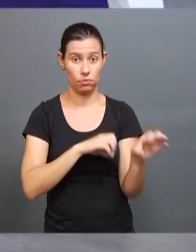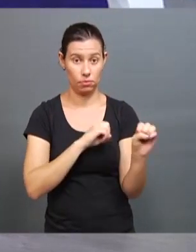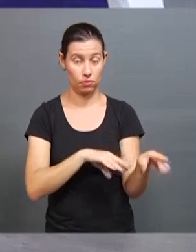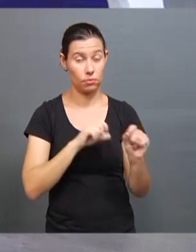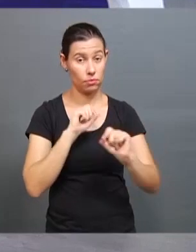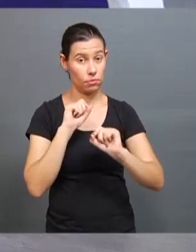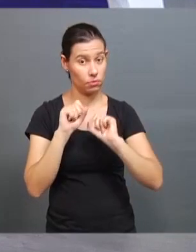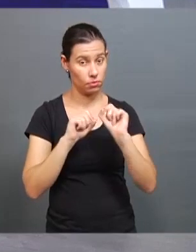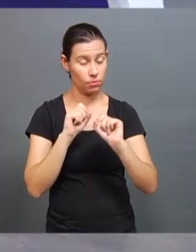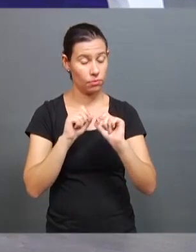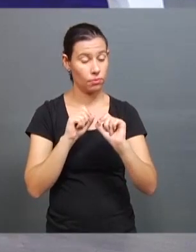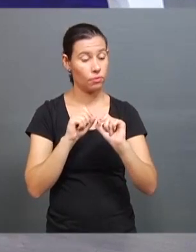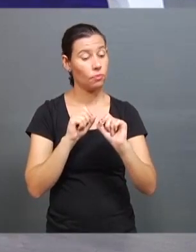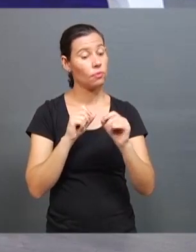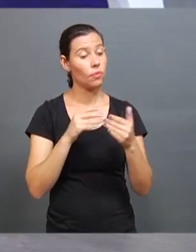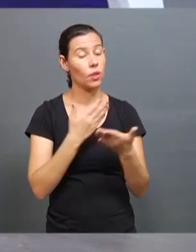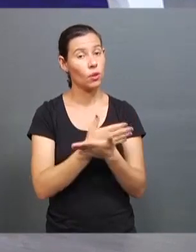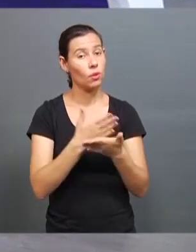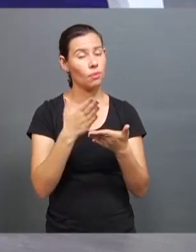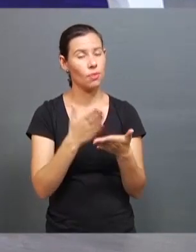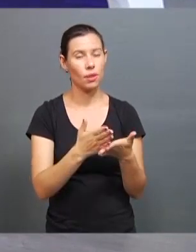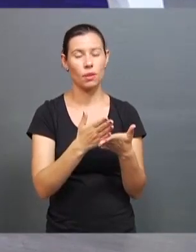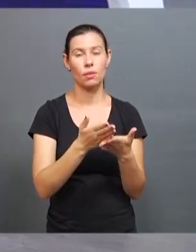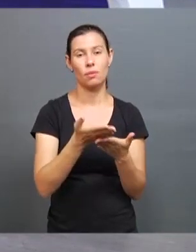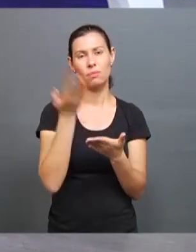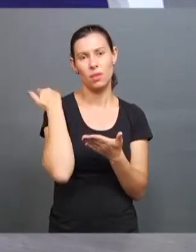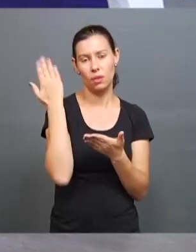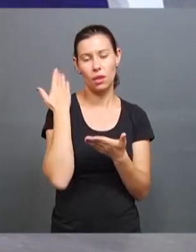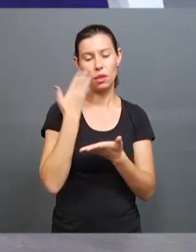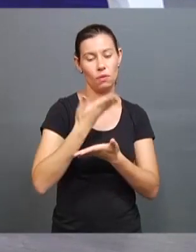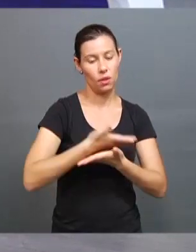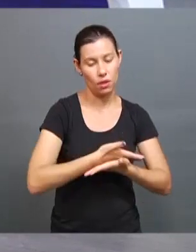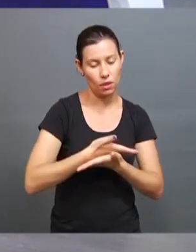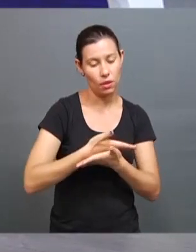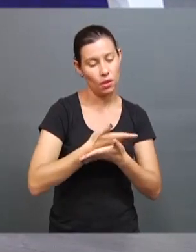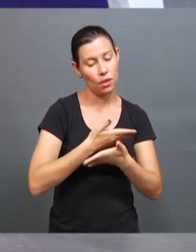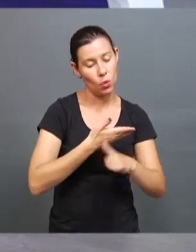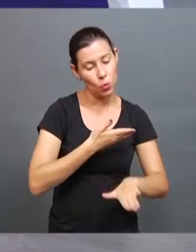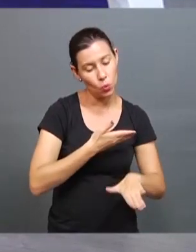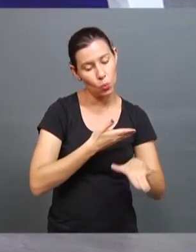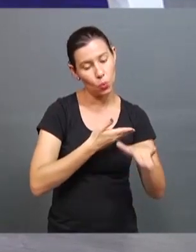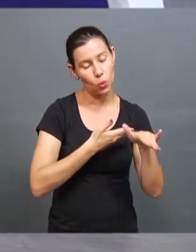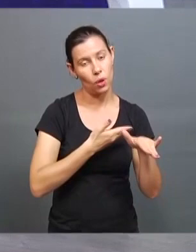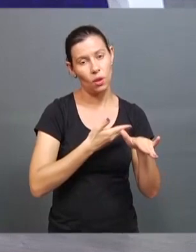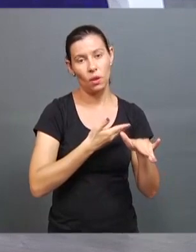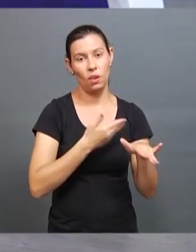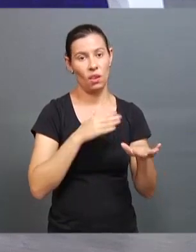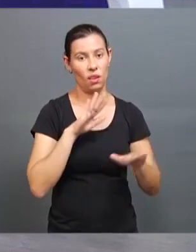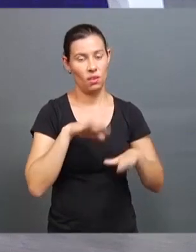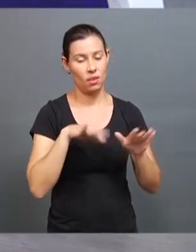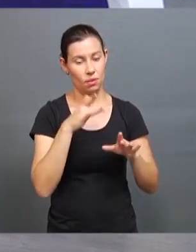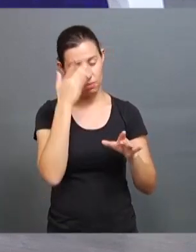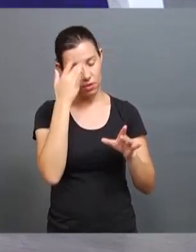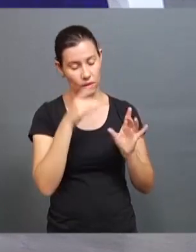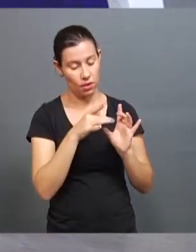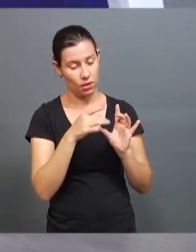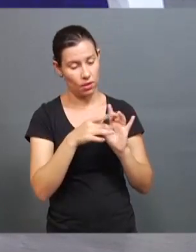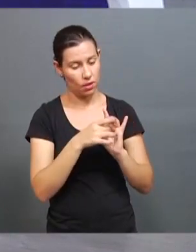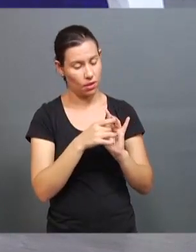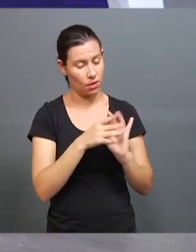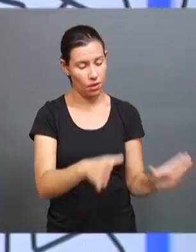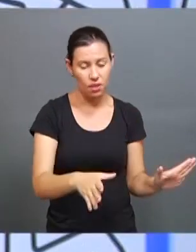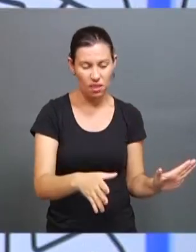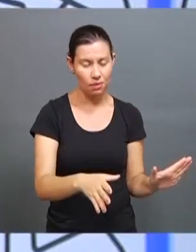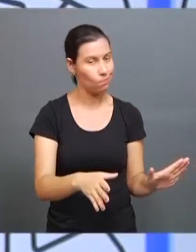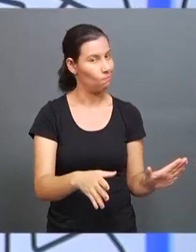falando de uma noção de limite que começa lá atrás e que a gente não pode deixar correr solto, não pode deixar frouxo. Então, na